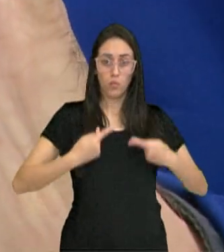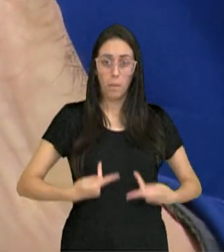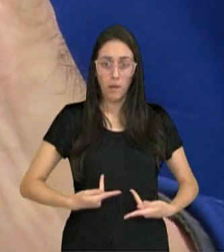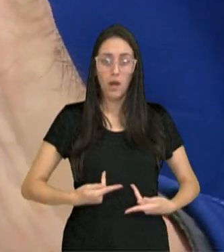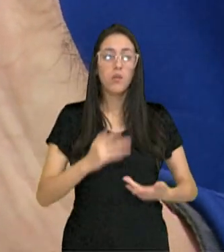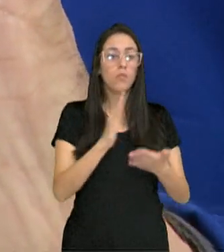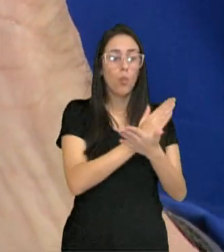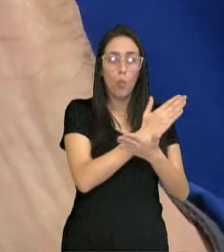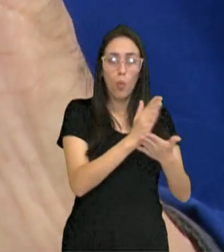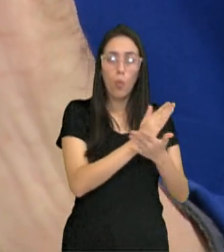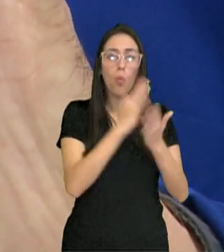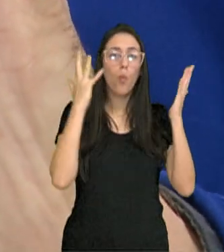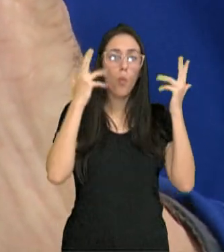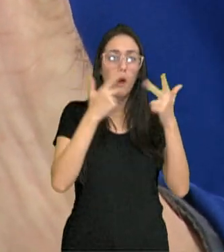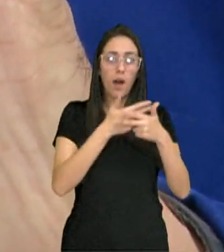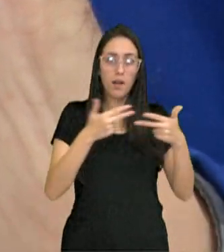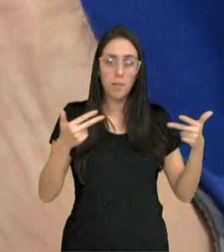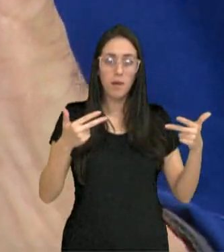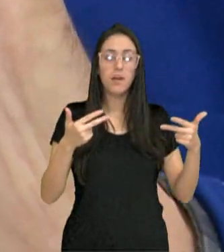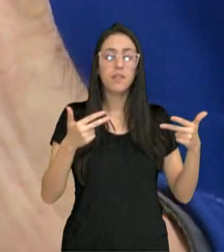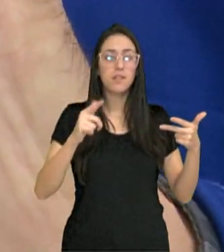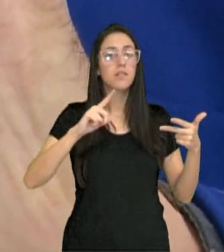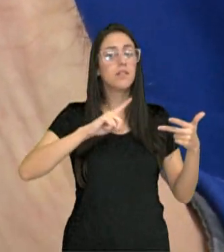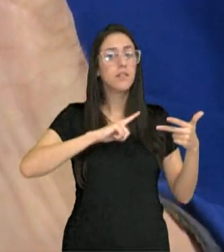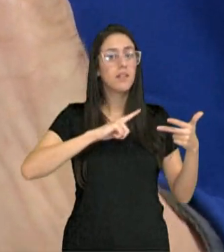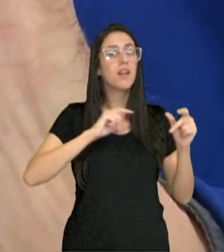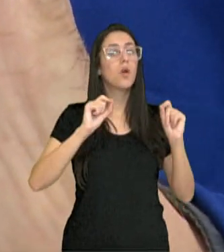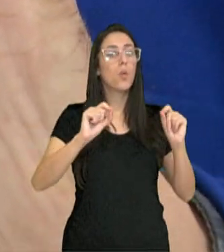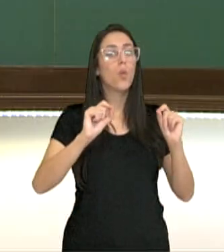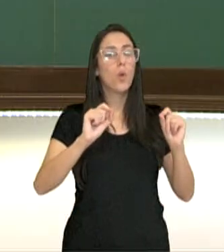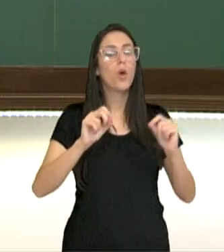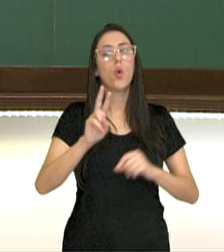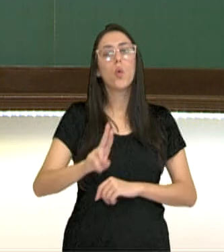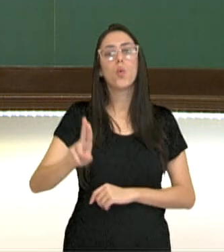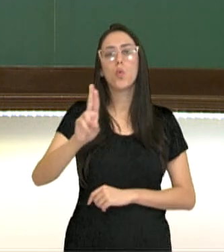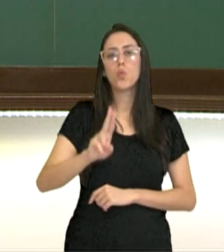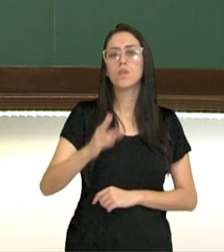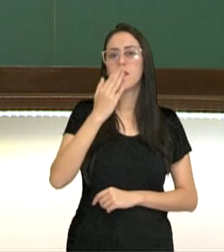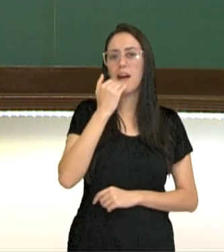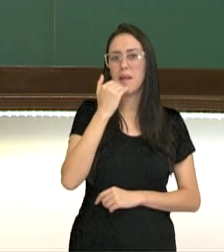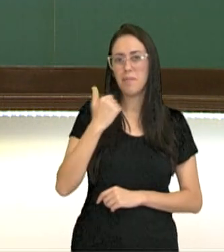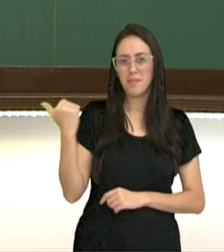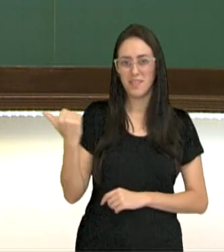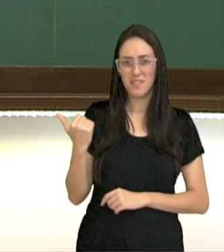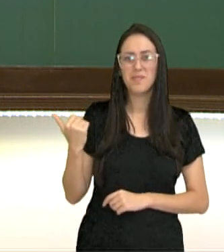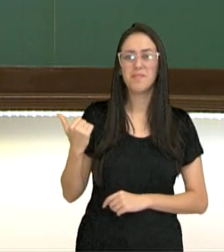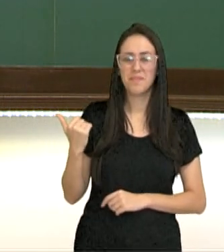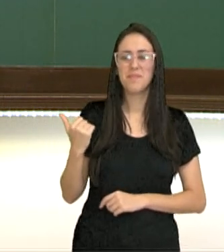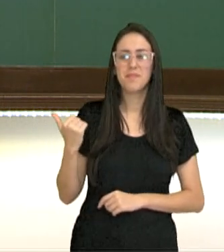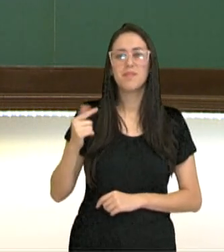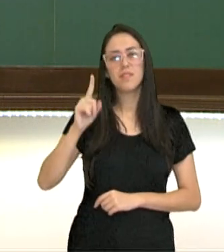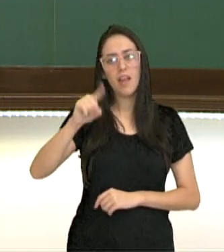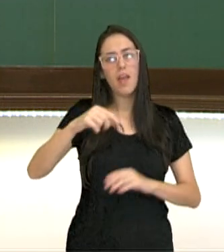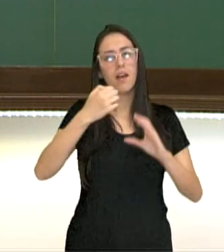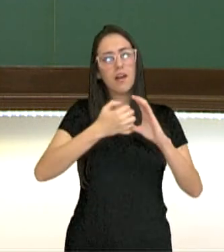animais, utilizamos essa estrutura para a nossa alimentação. Então, é uma característica marcante desse grupo